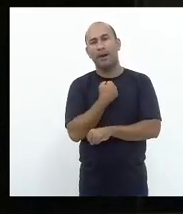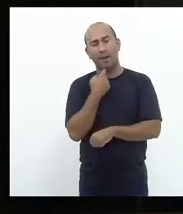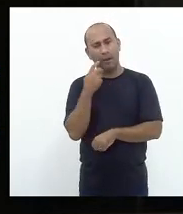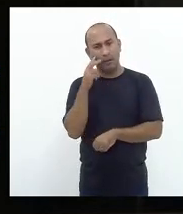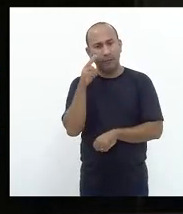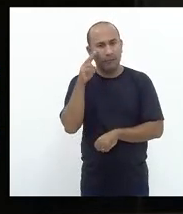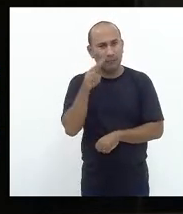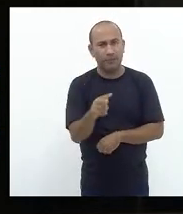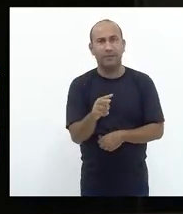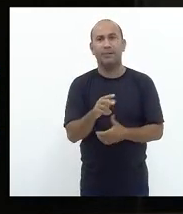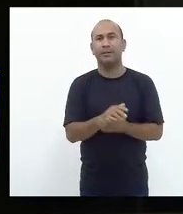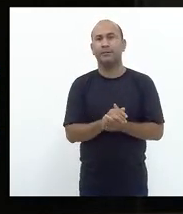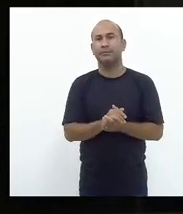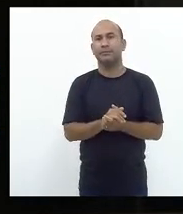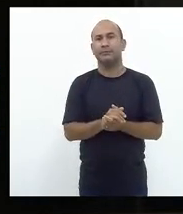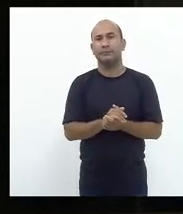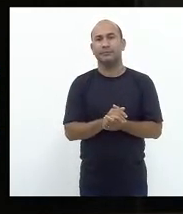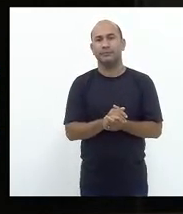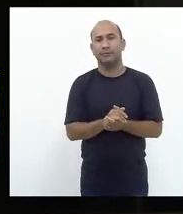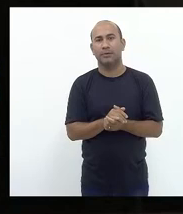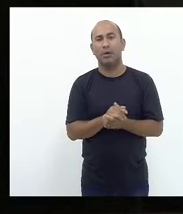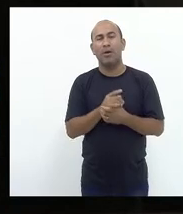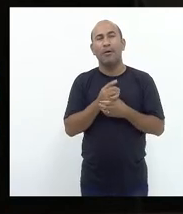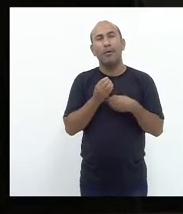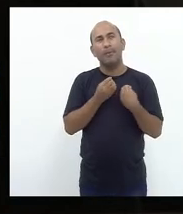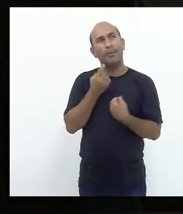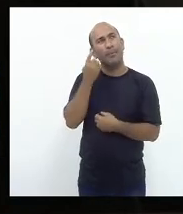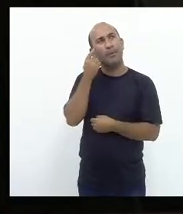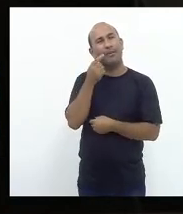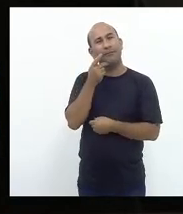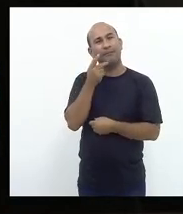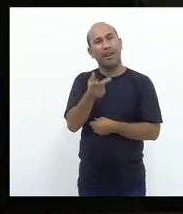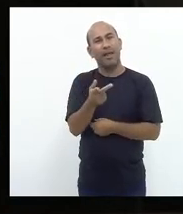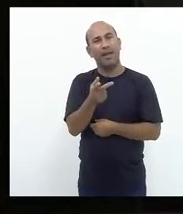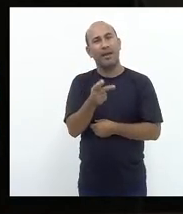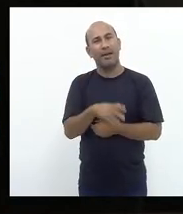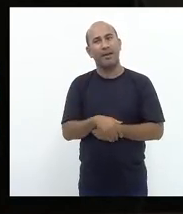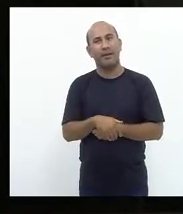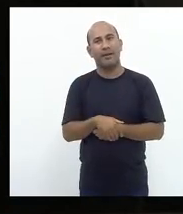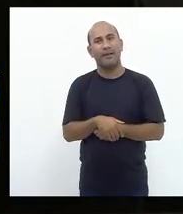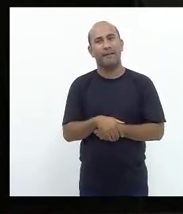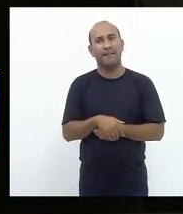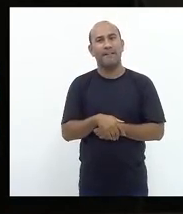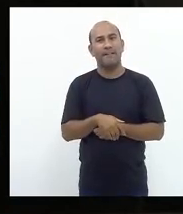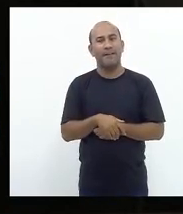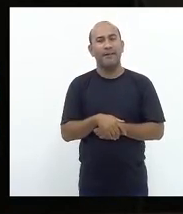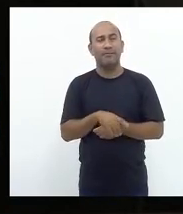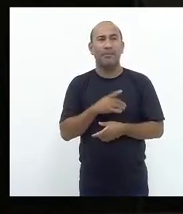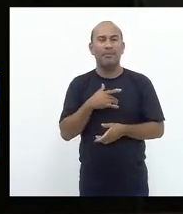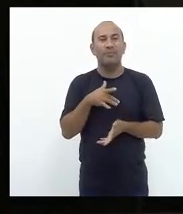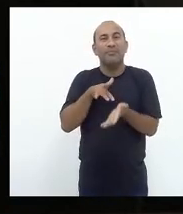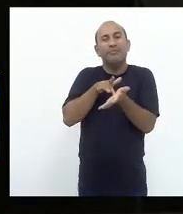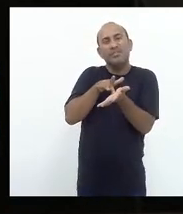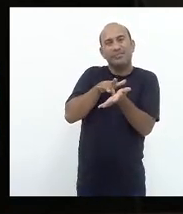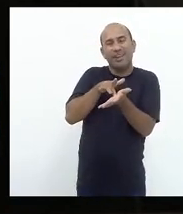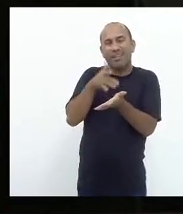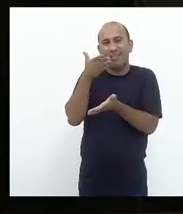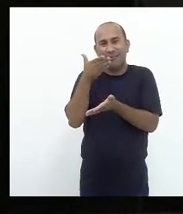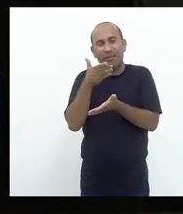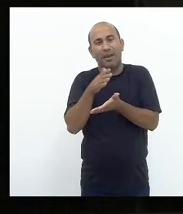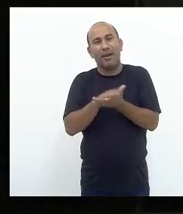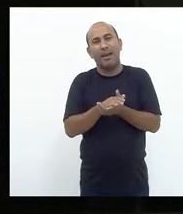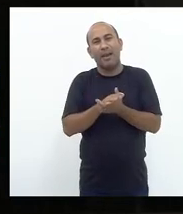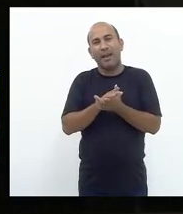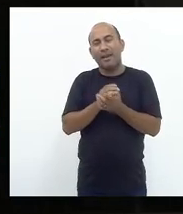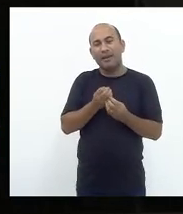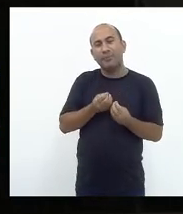deparei com, como que eu posso dizer, uma vista... Vamos fazer vista grossa, né? E não entregar